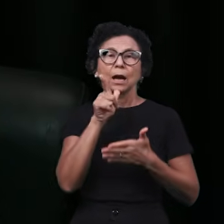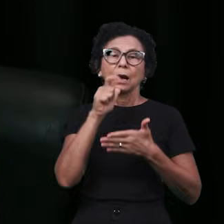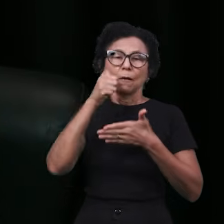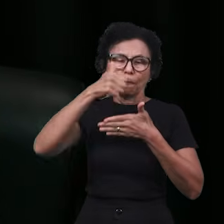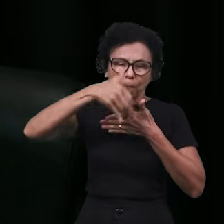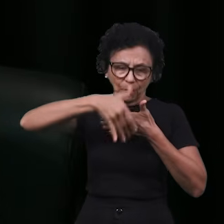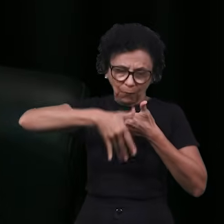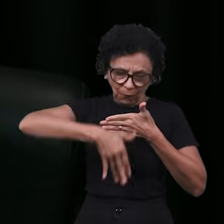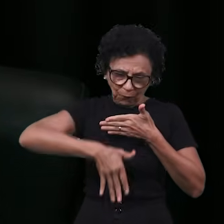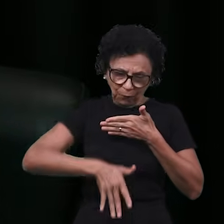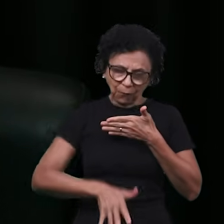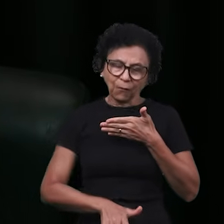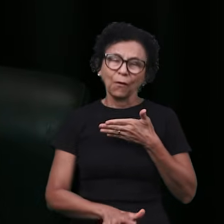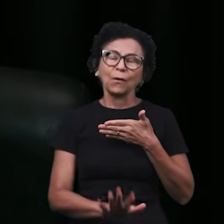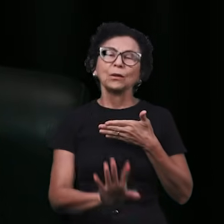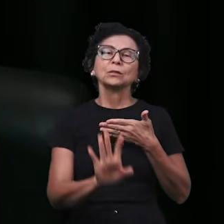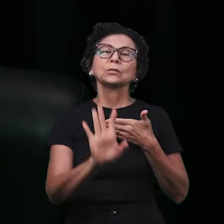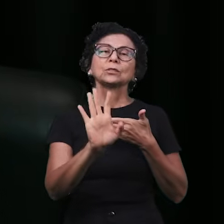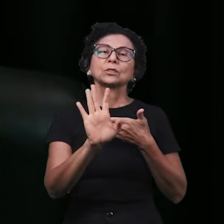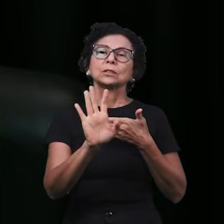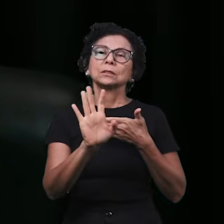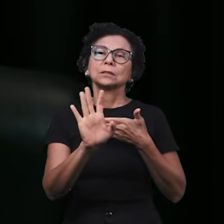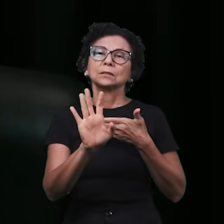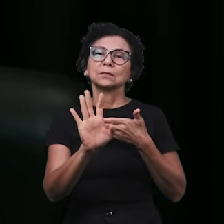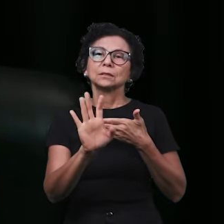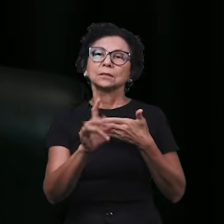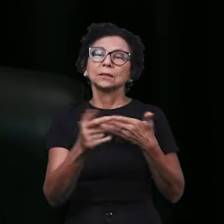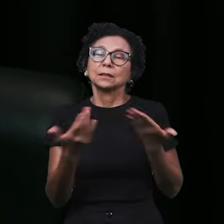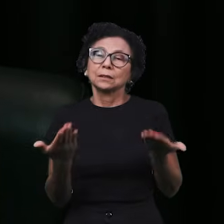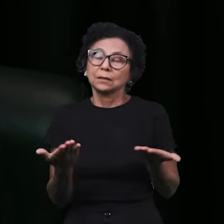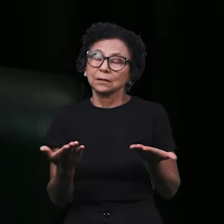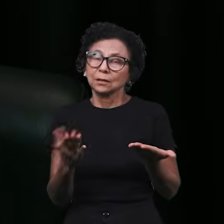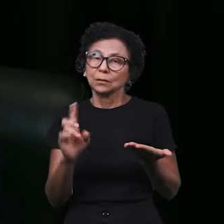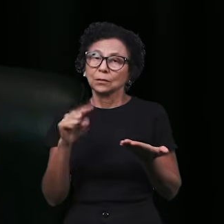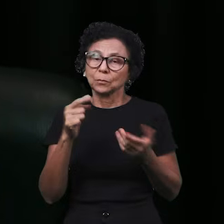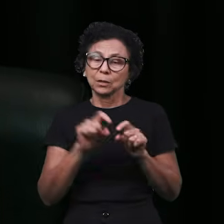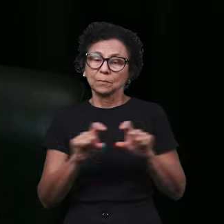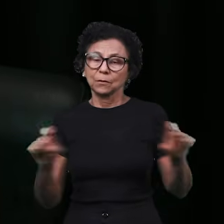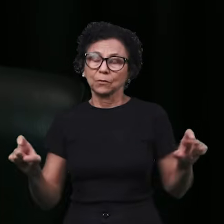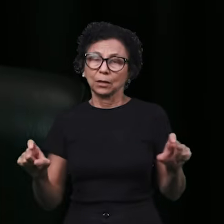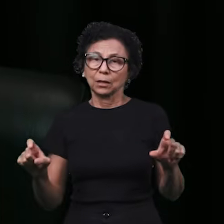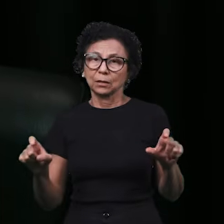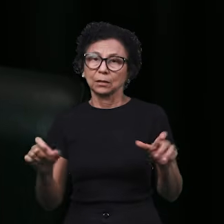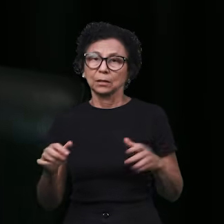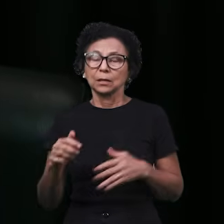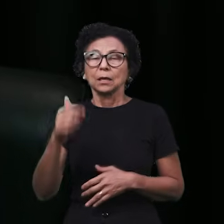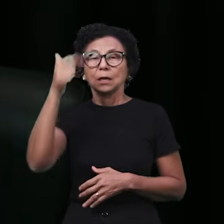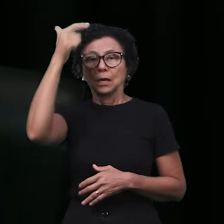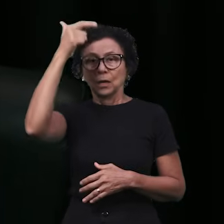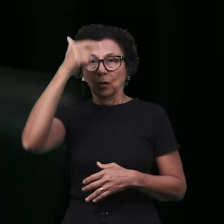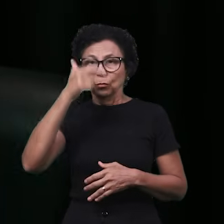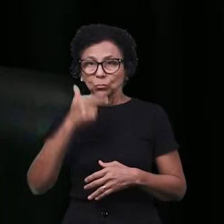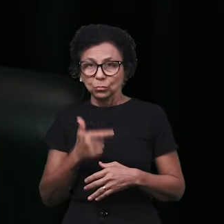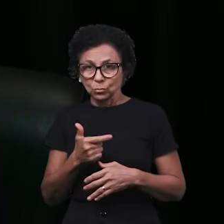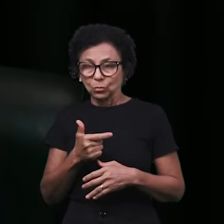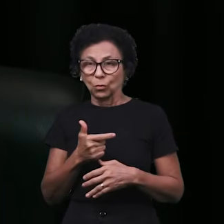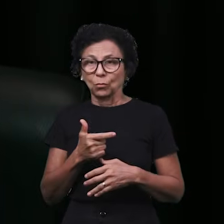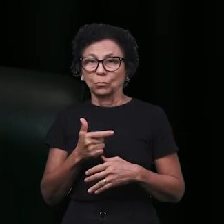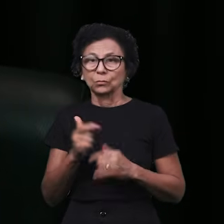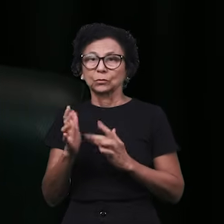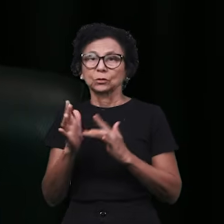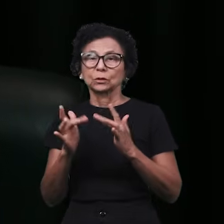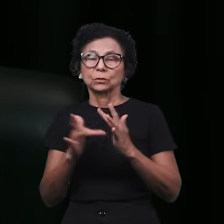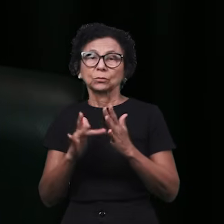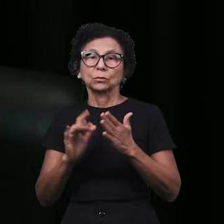final, ele fala, onde eu, Jesus, sou a fonte. Então, o Senhor falando, sou eu que vou guiar-te a uma rica fonte. Aí fala